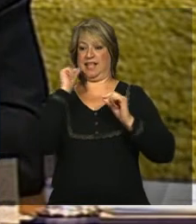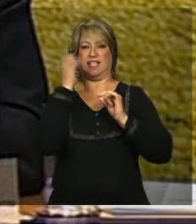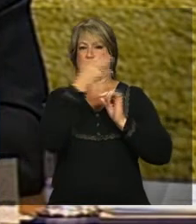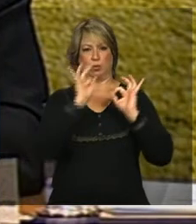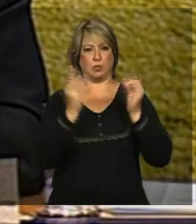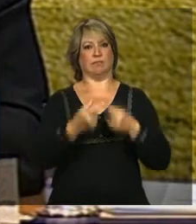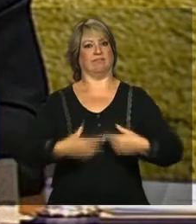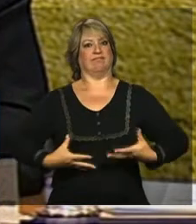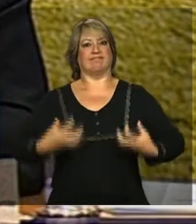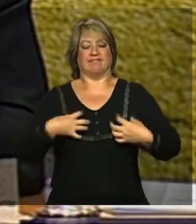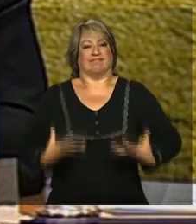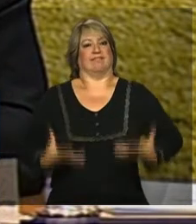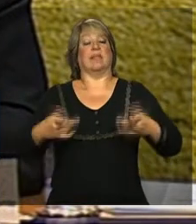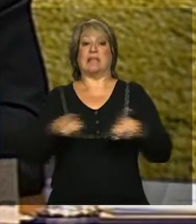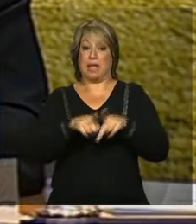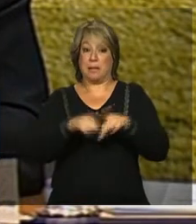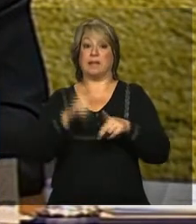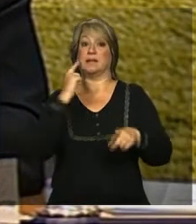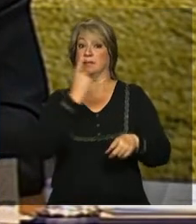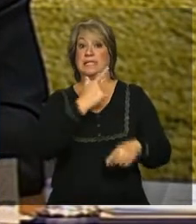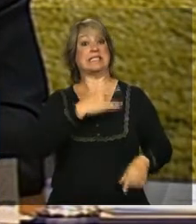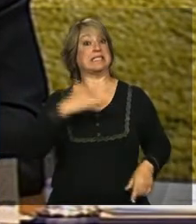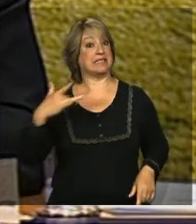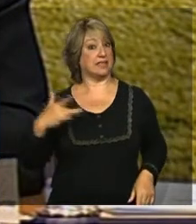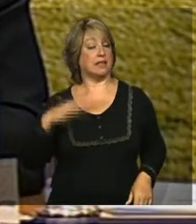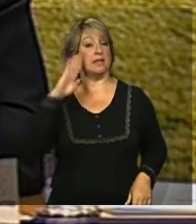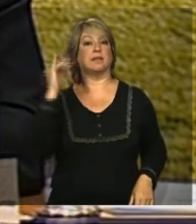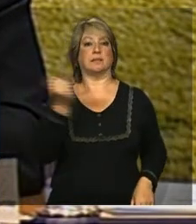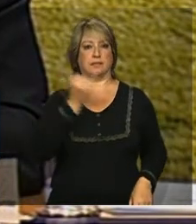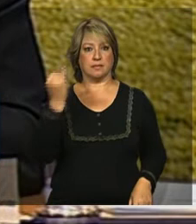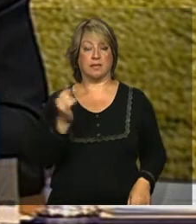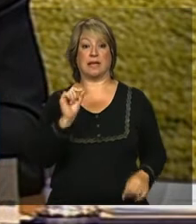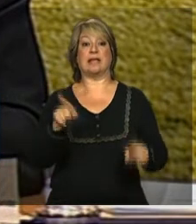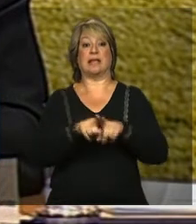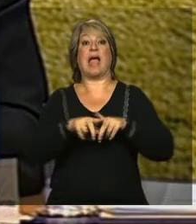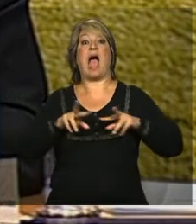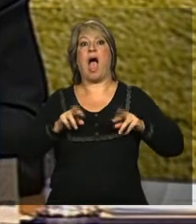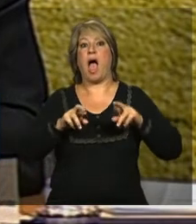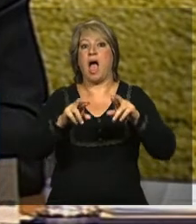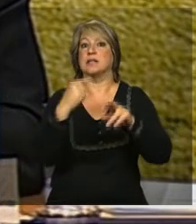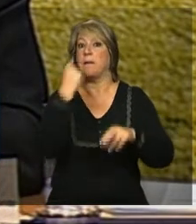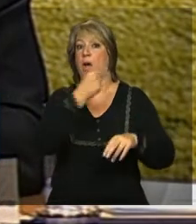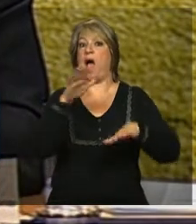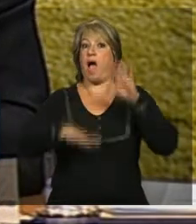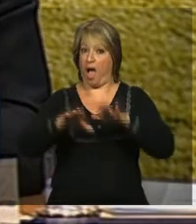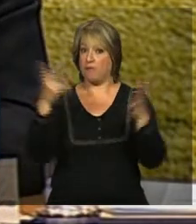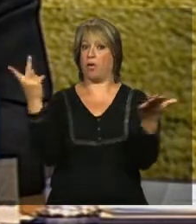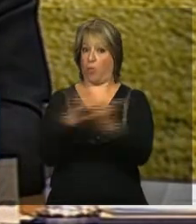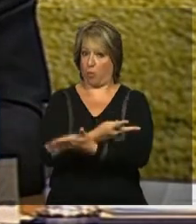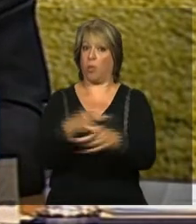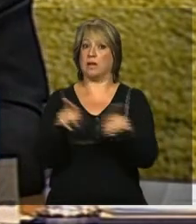fato de problemas dentários serem diretamente relacionada com alguns tipos de câncer de boca as infecções